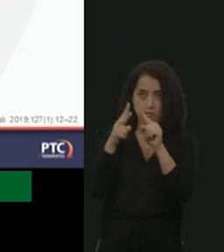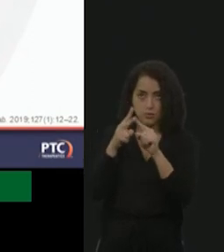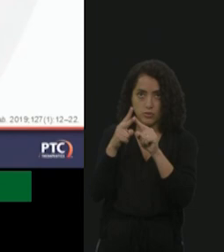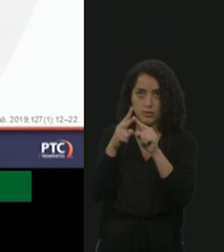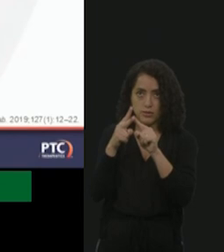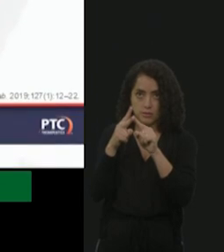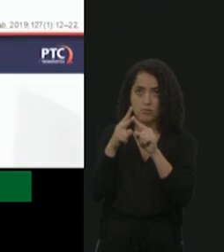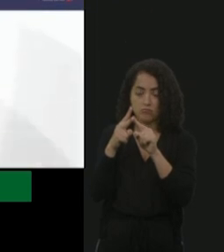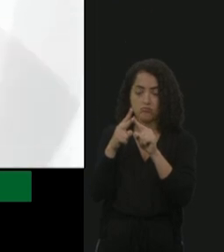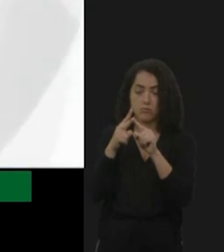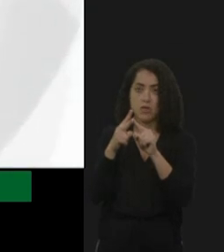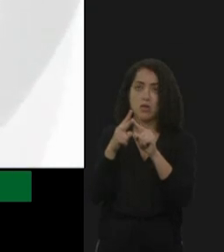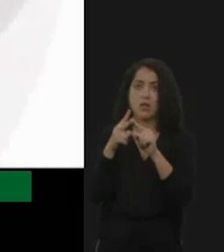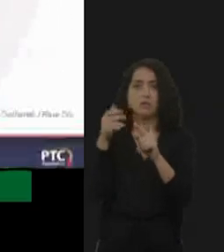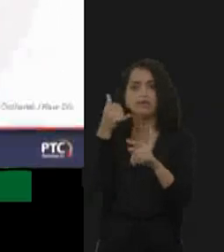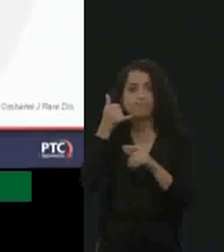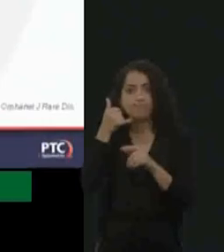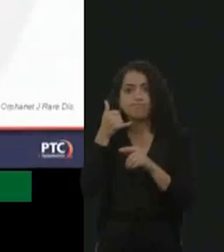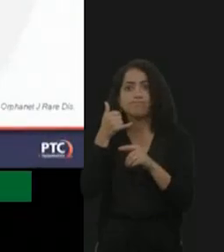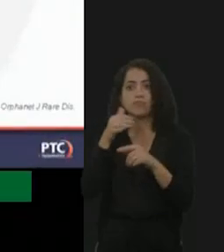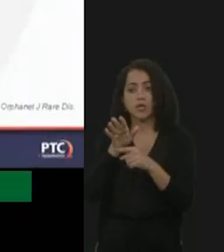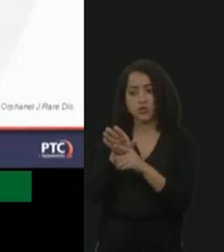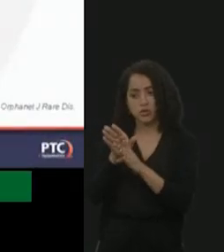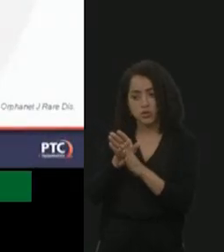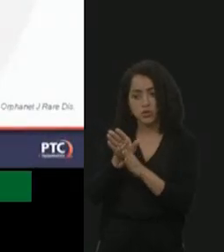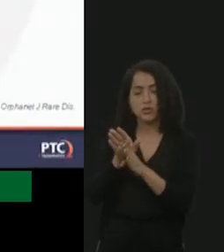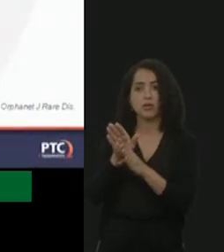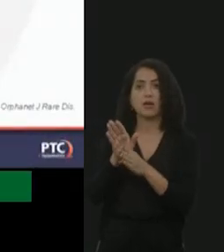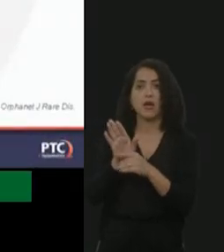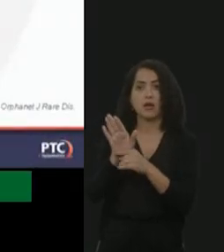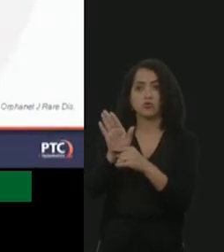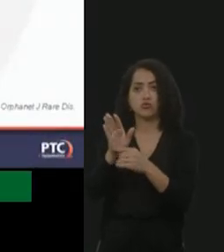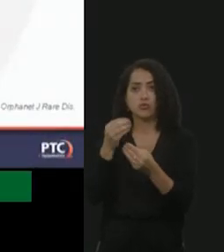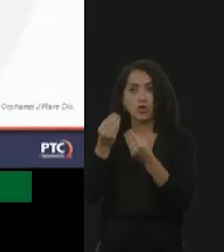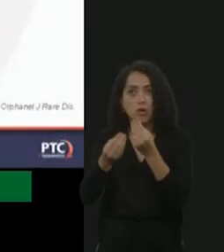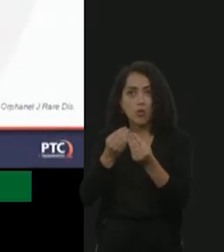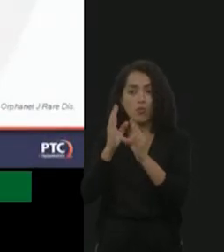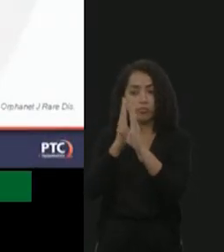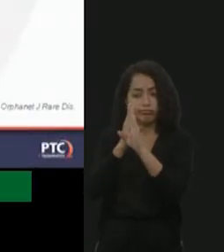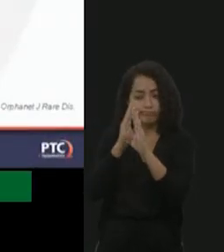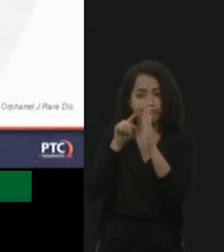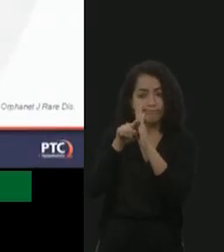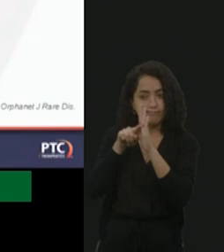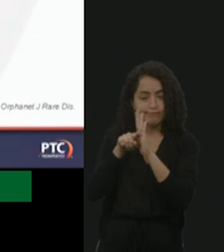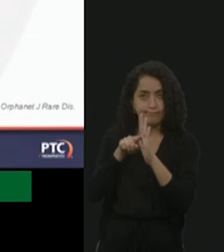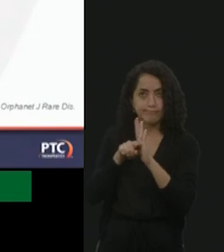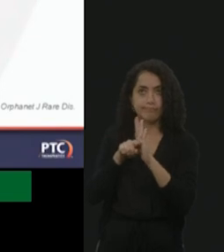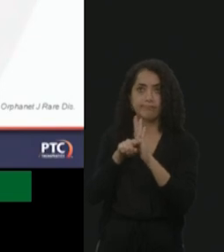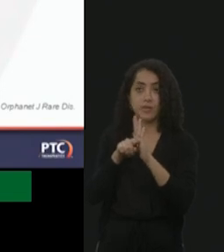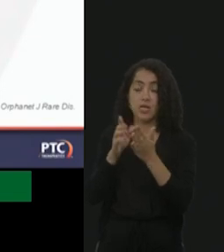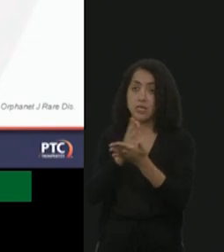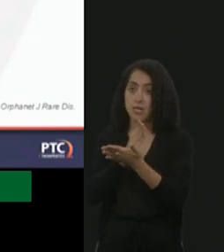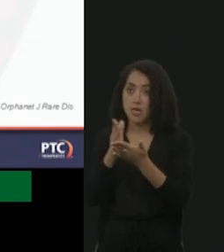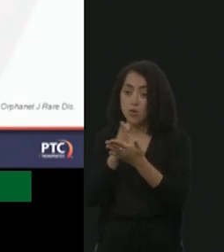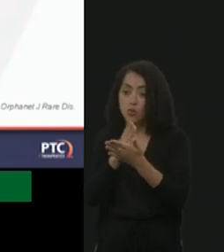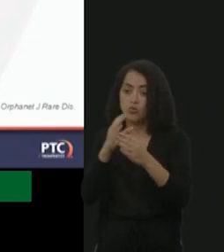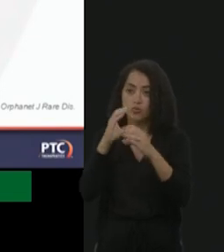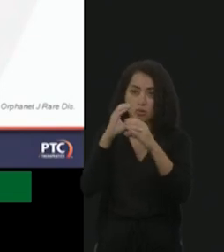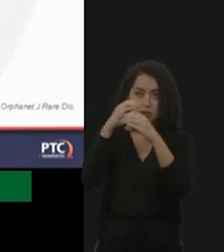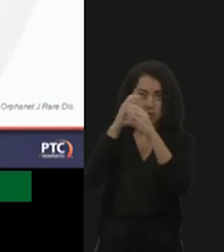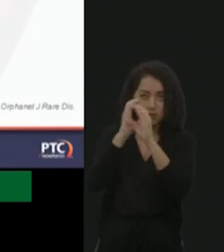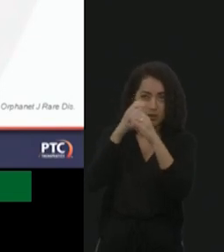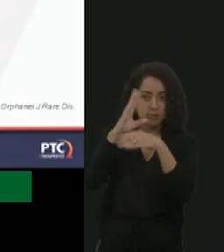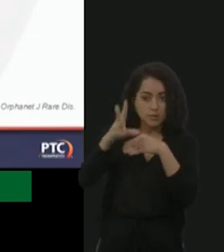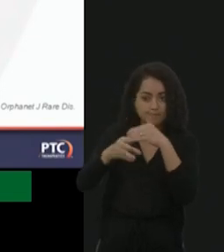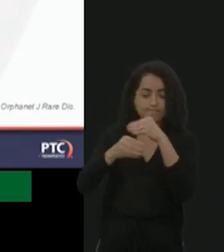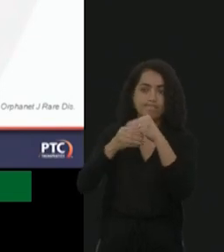só entrar em contato que a gente orienta como fazer essa investigação e como esse suporte se dá. Existem alguns exames complementares que eu achei interessante